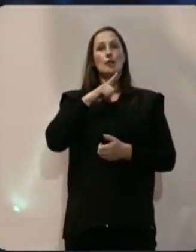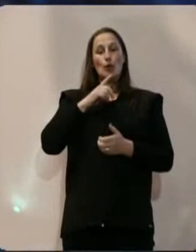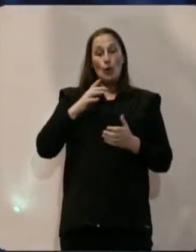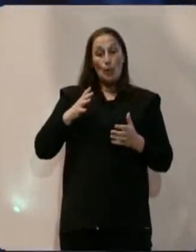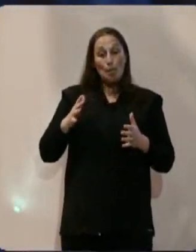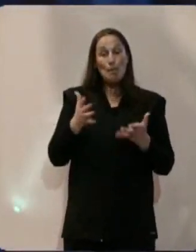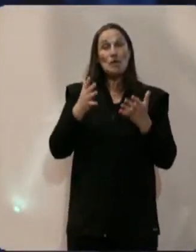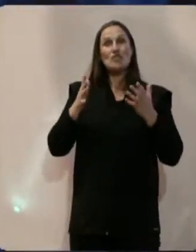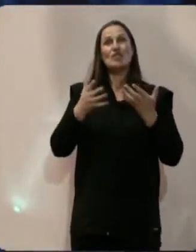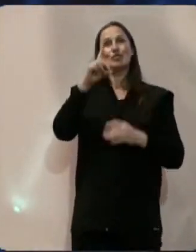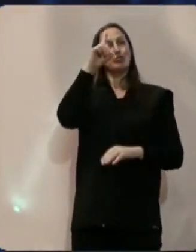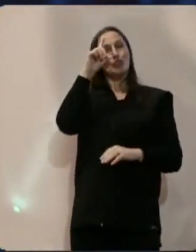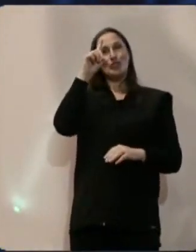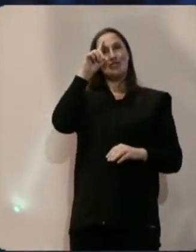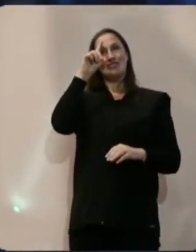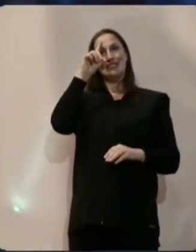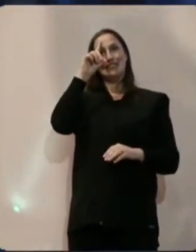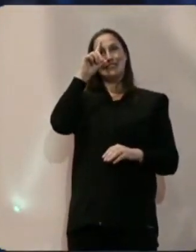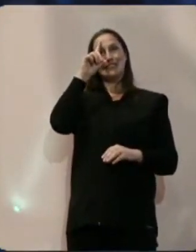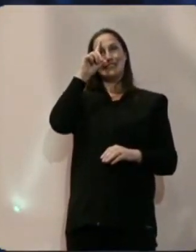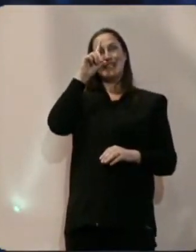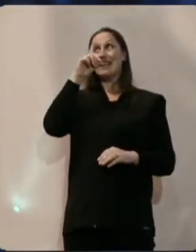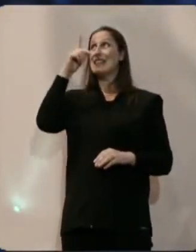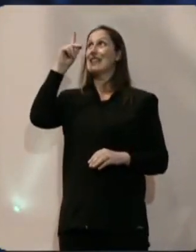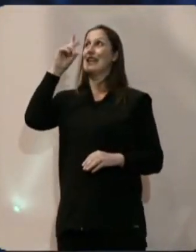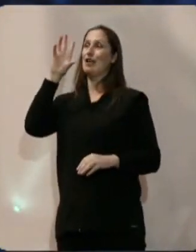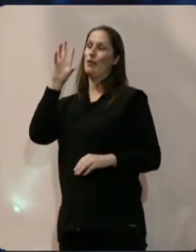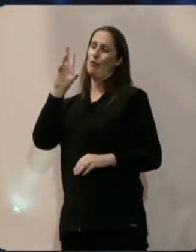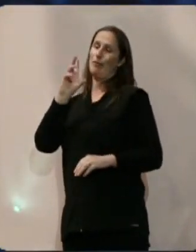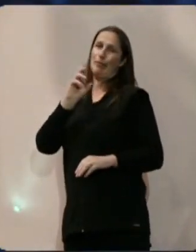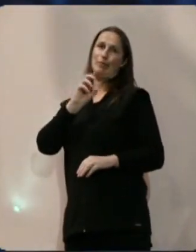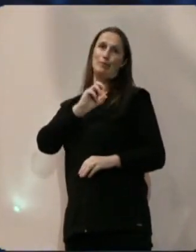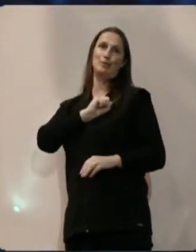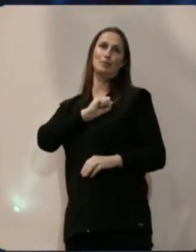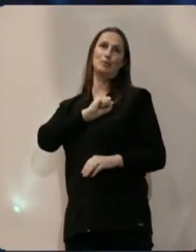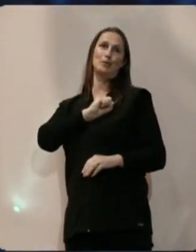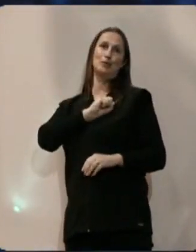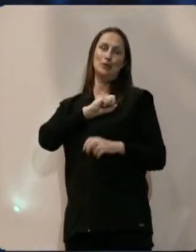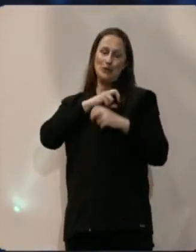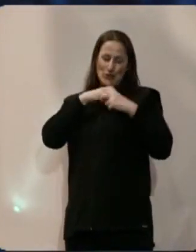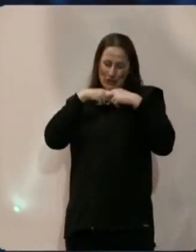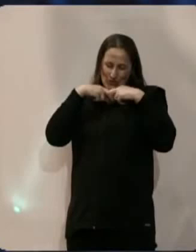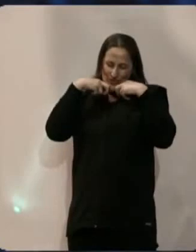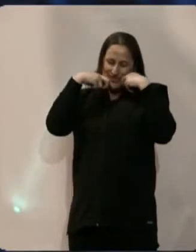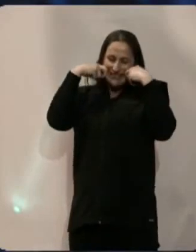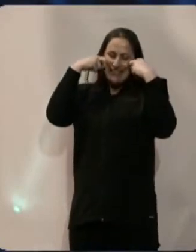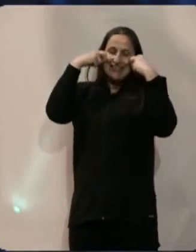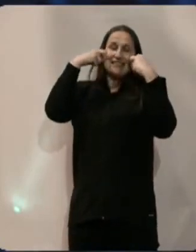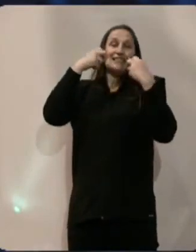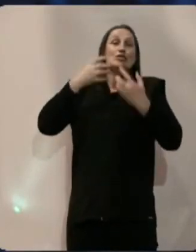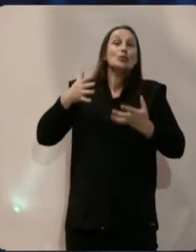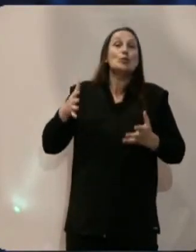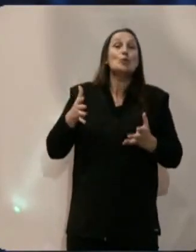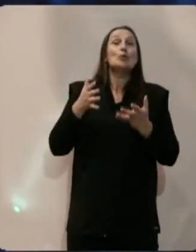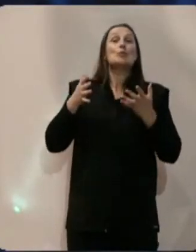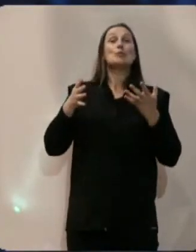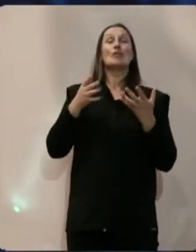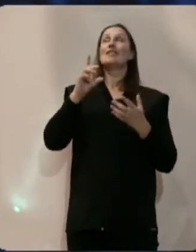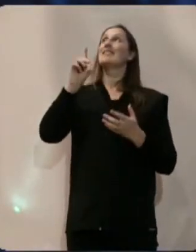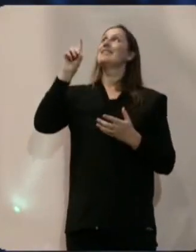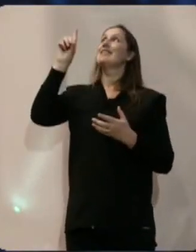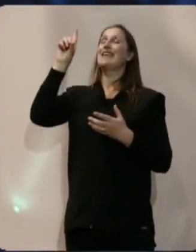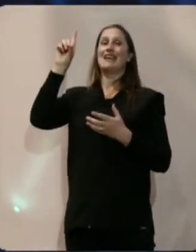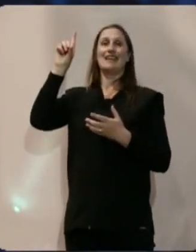viver tudo isso, é que o amor de Jesus nos constrange, nos move, e Ele é a nossa